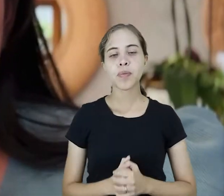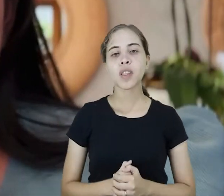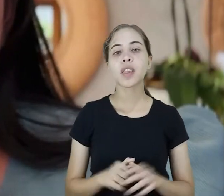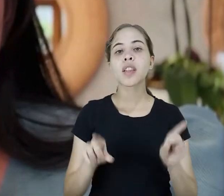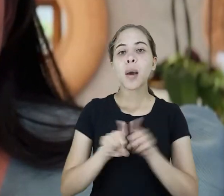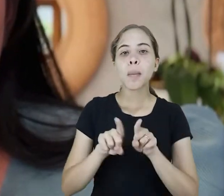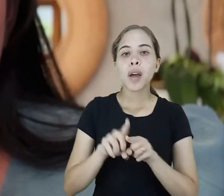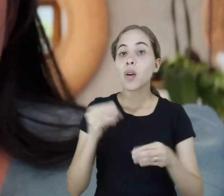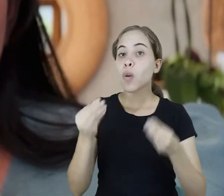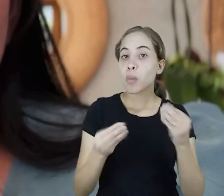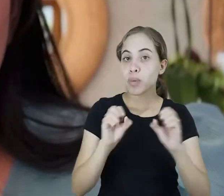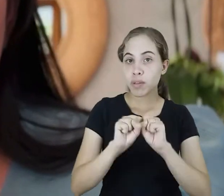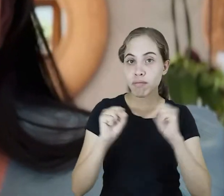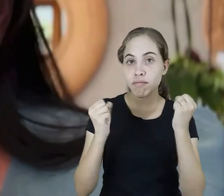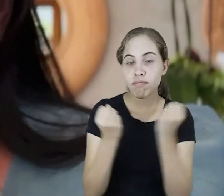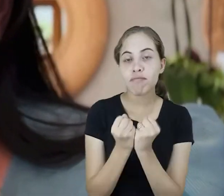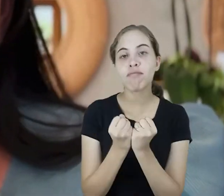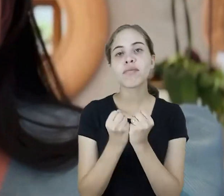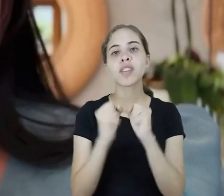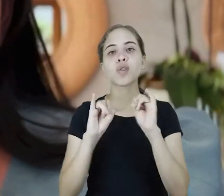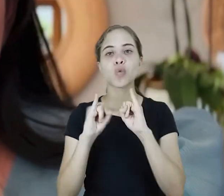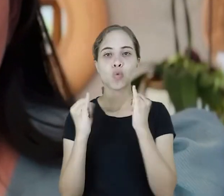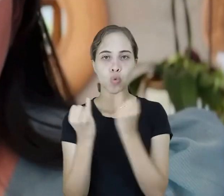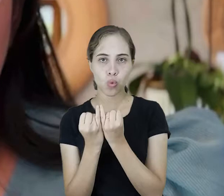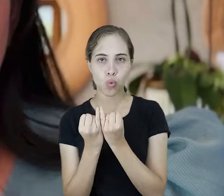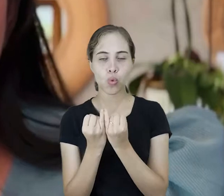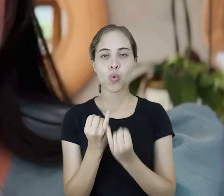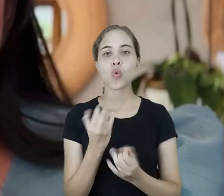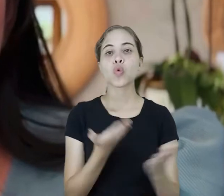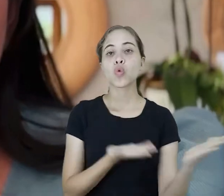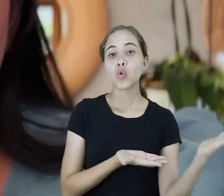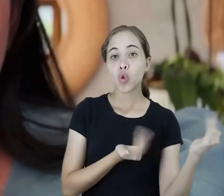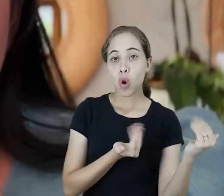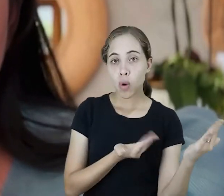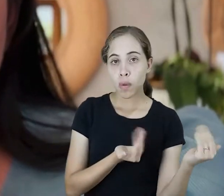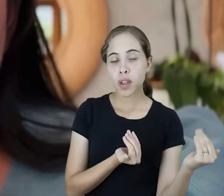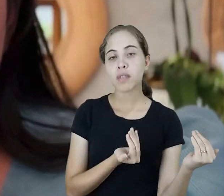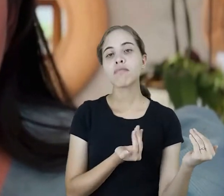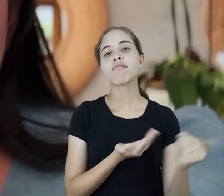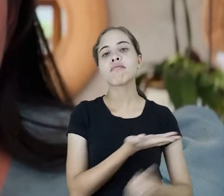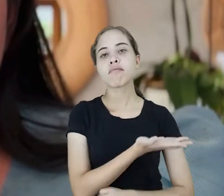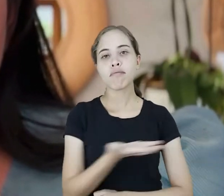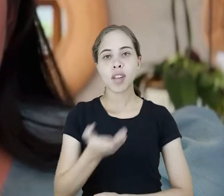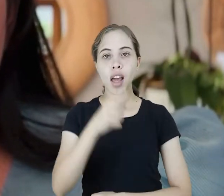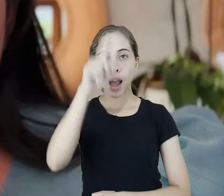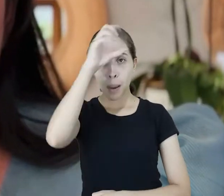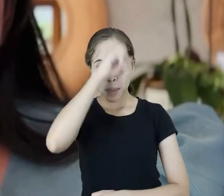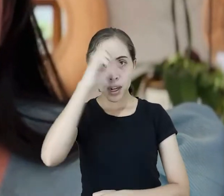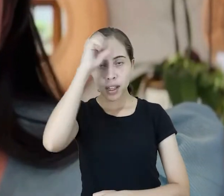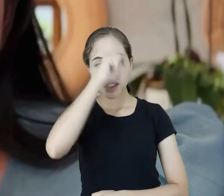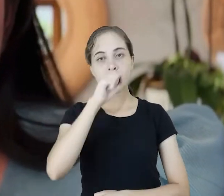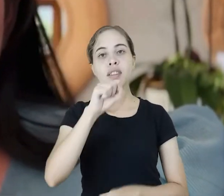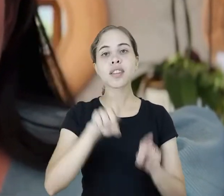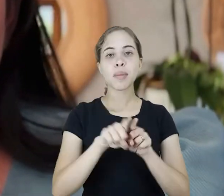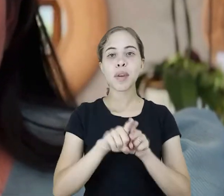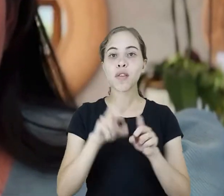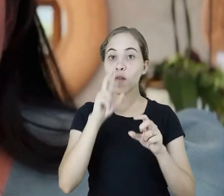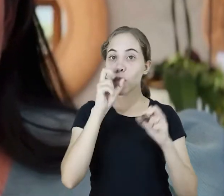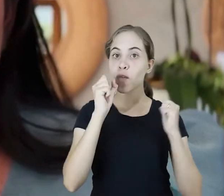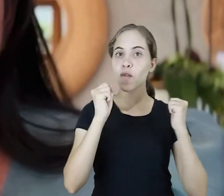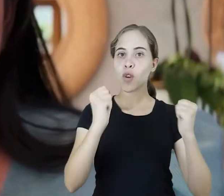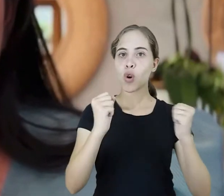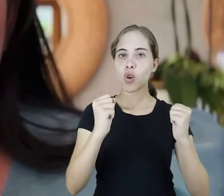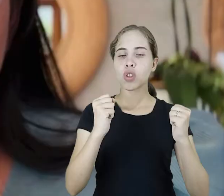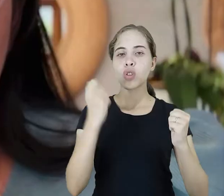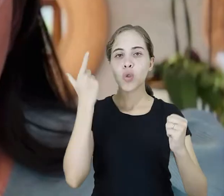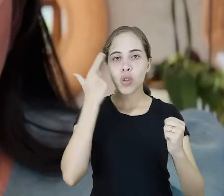E através do Seminário Instituto, os jovens, eles, além de aprenderem e se fortalecerem, né,